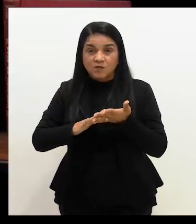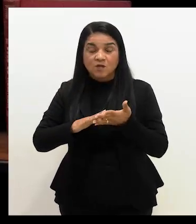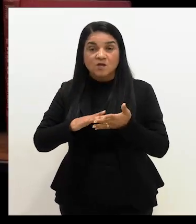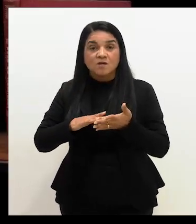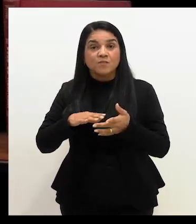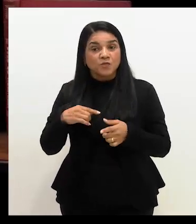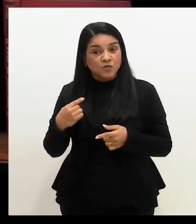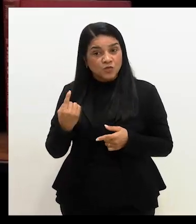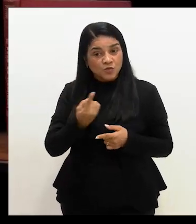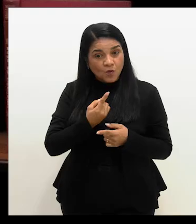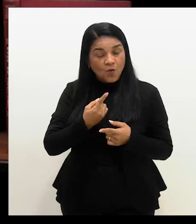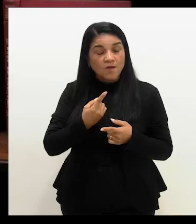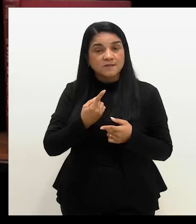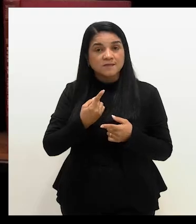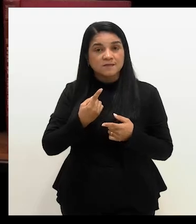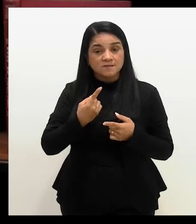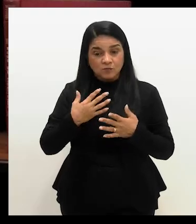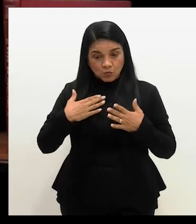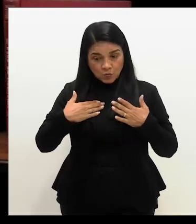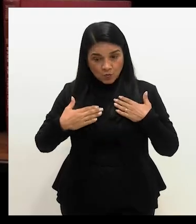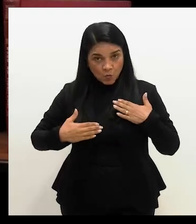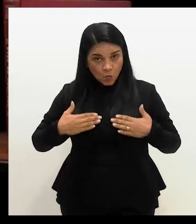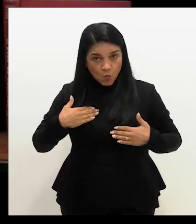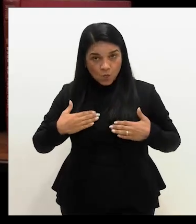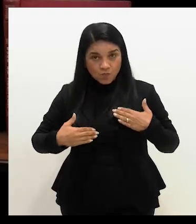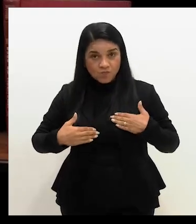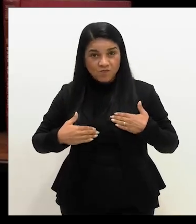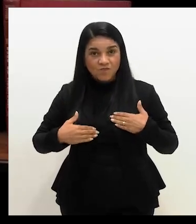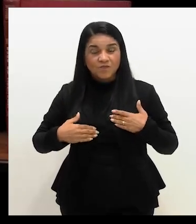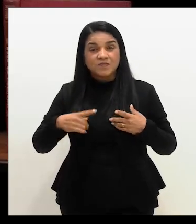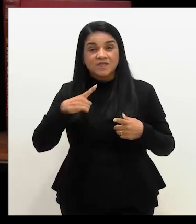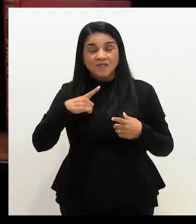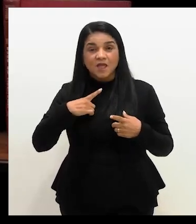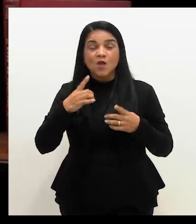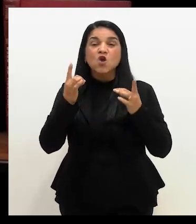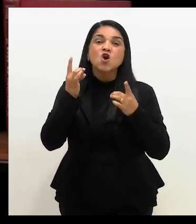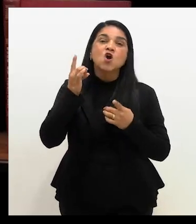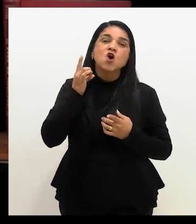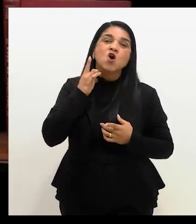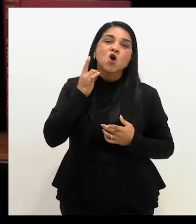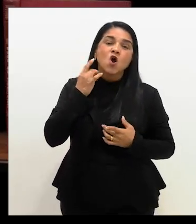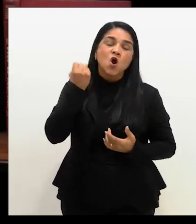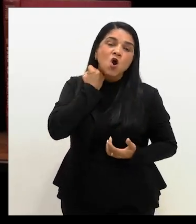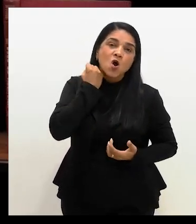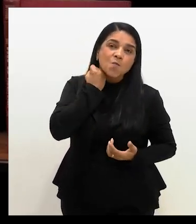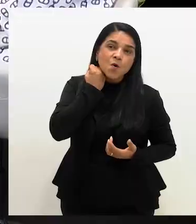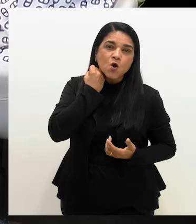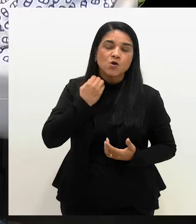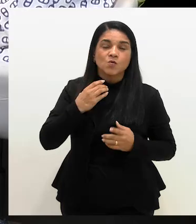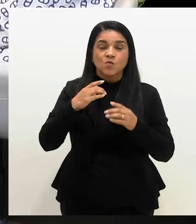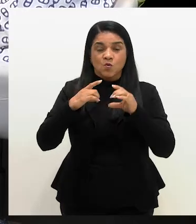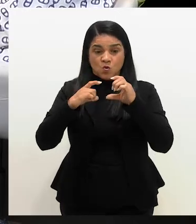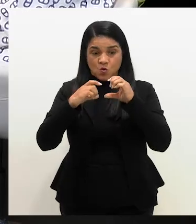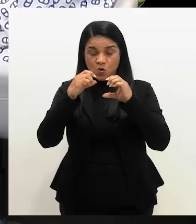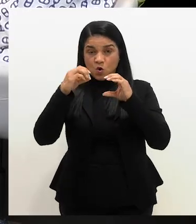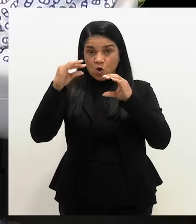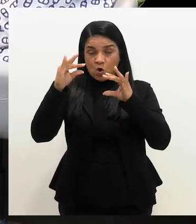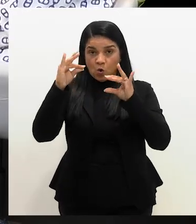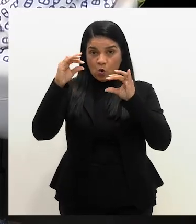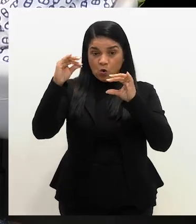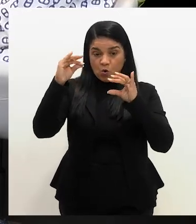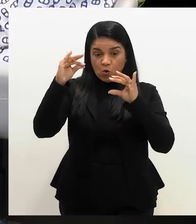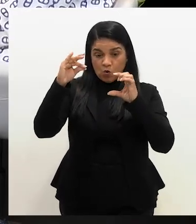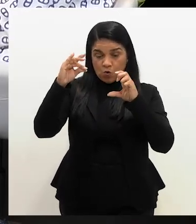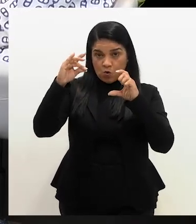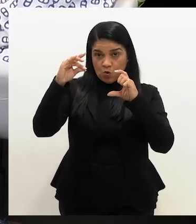a gente mesmo, né, tem um mecanismo que a gente vê que a gente está liberando mais hormônios de luta e fuga, que é cortisol,